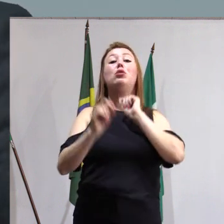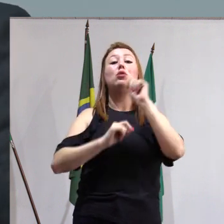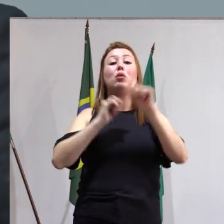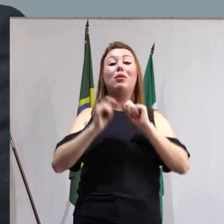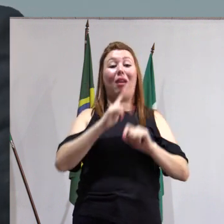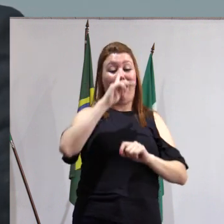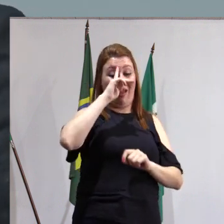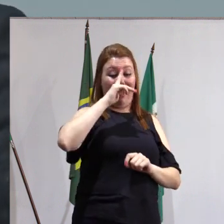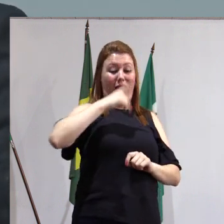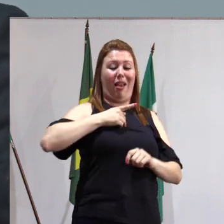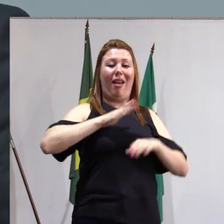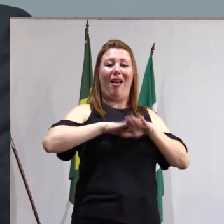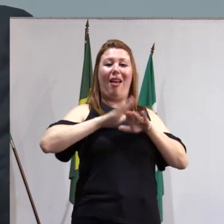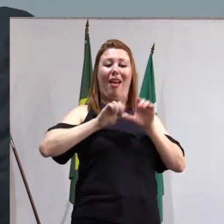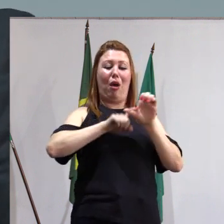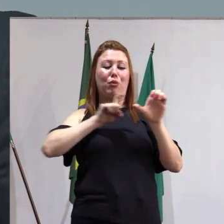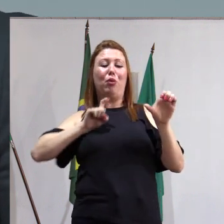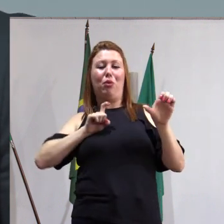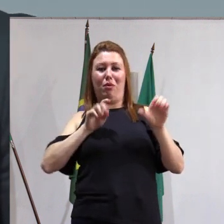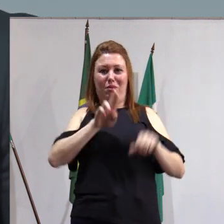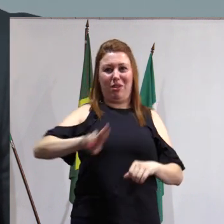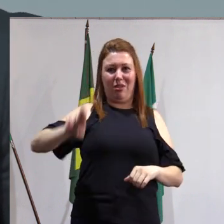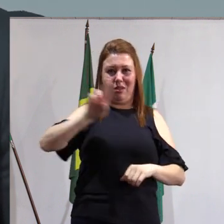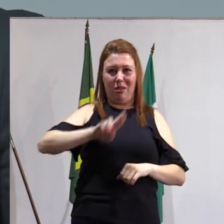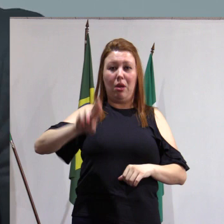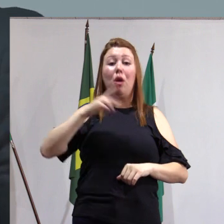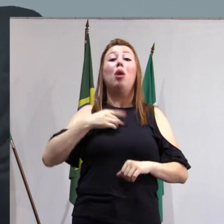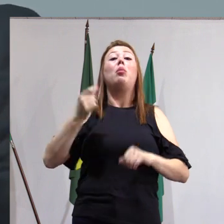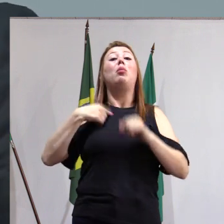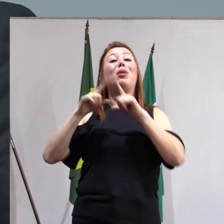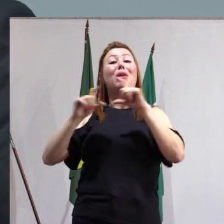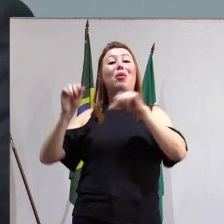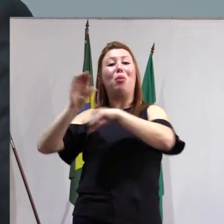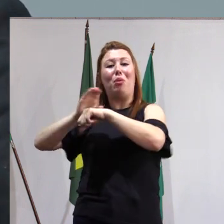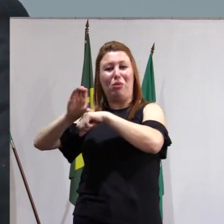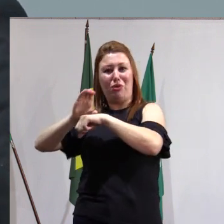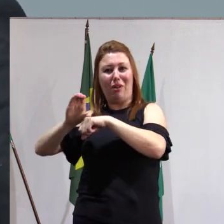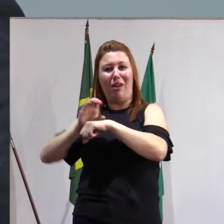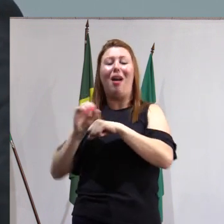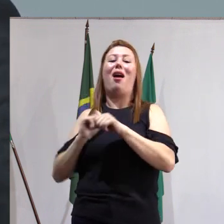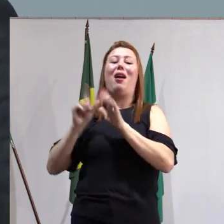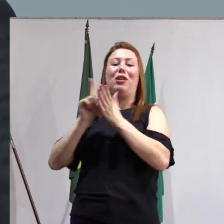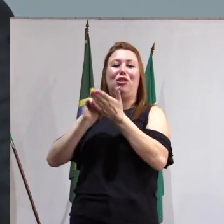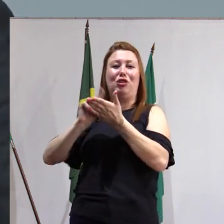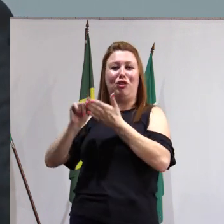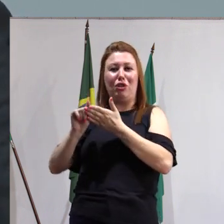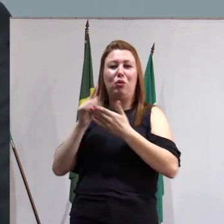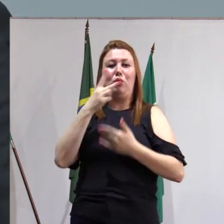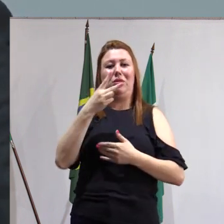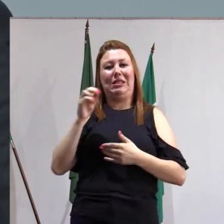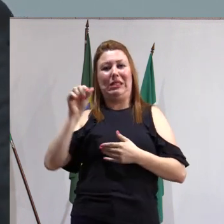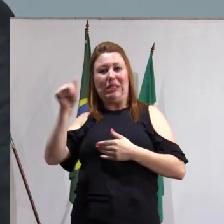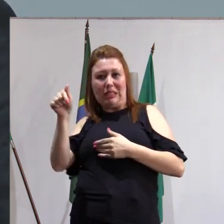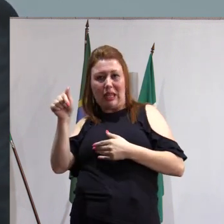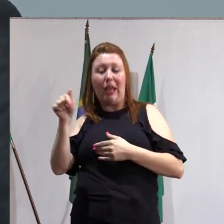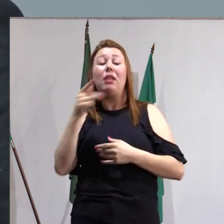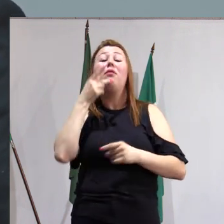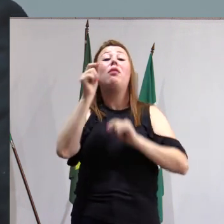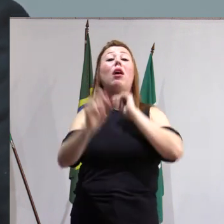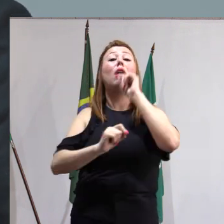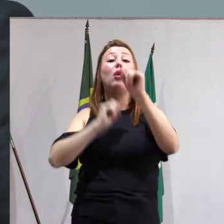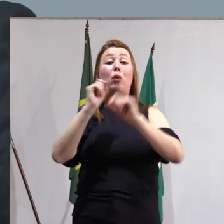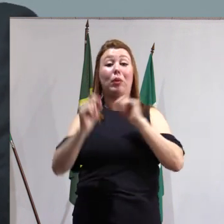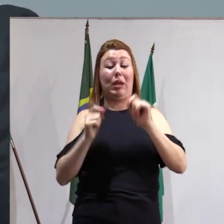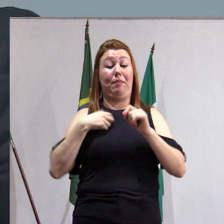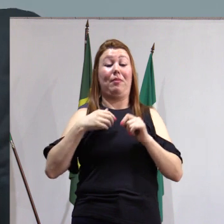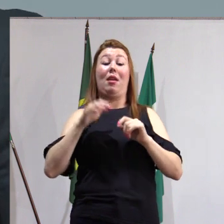autonomia universitária. Que a autonomia universitária, nos termos do artigo 207 da Constituição, significa que a universidade tem autonomia para a